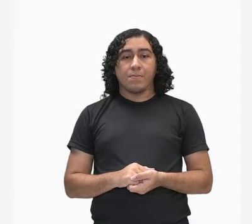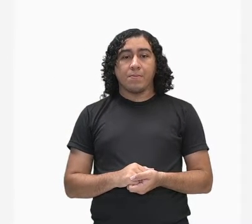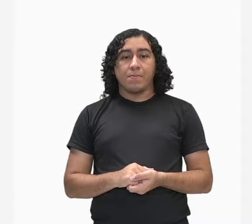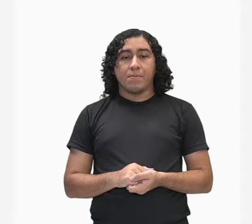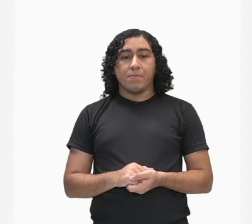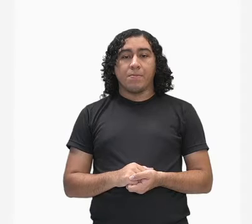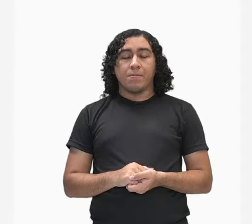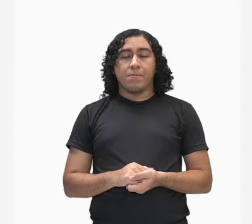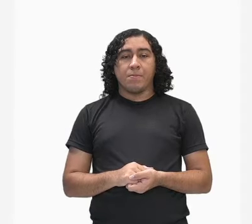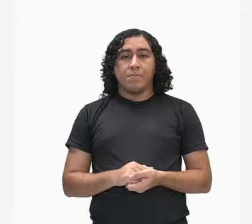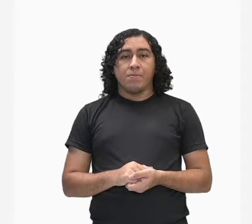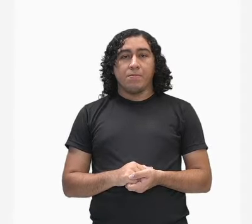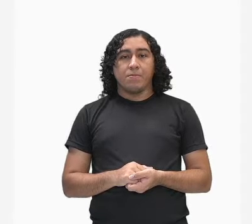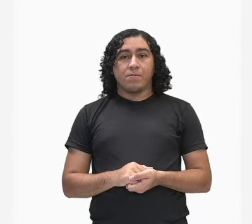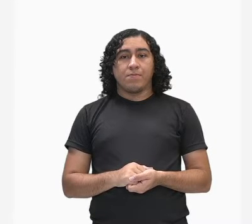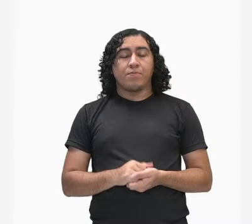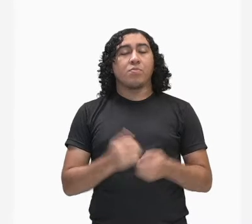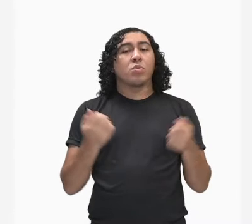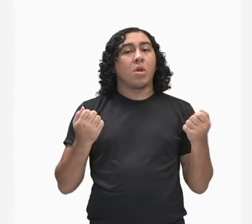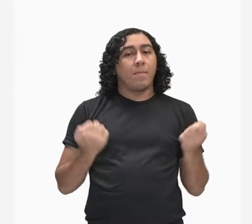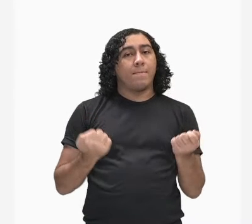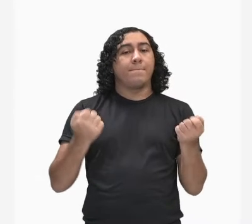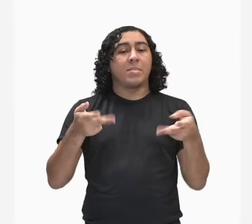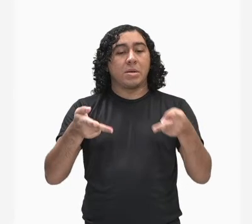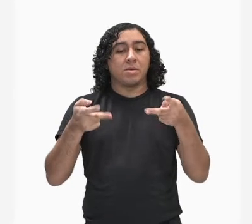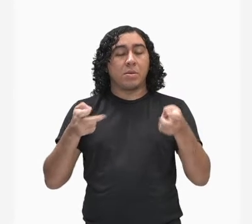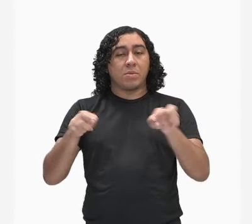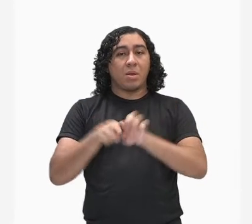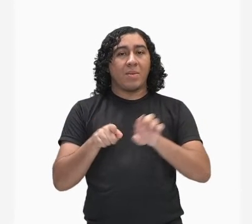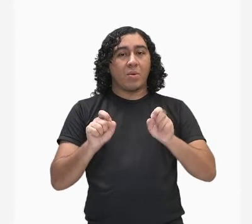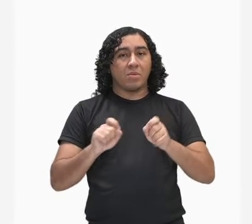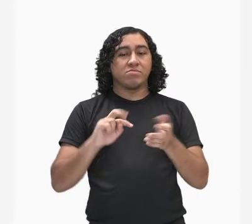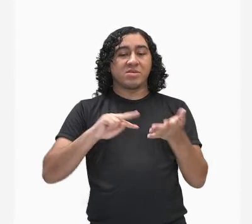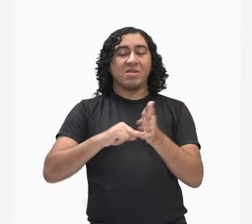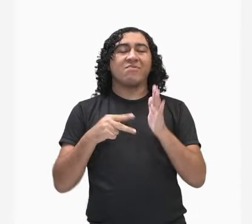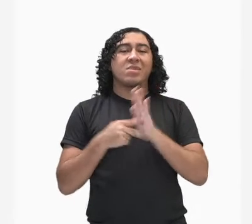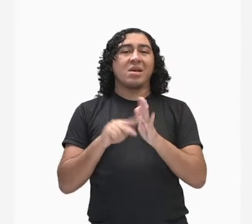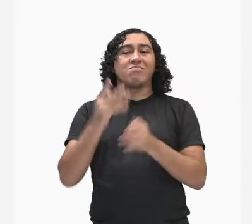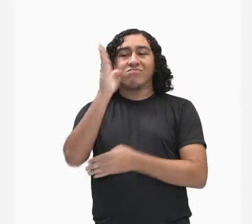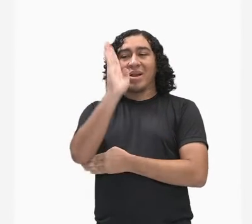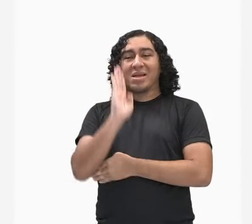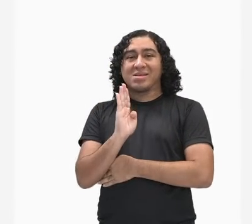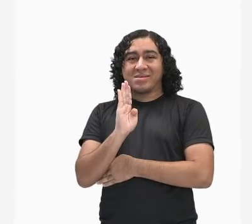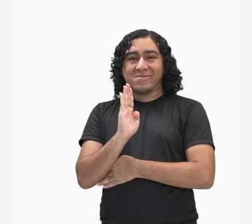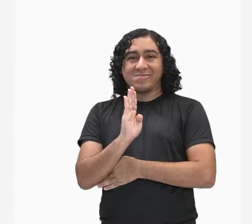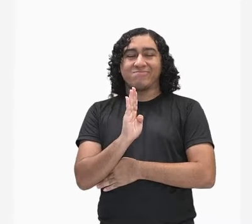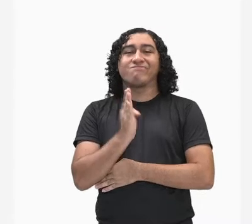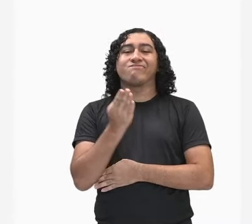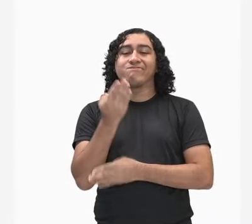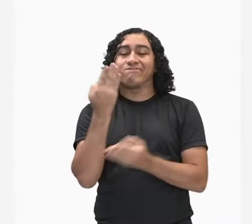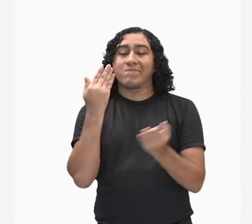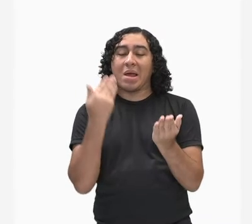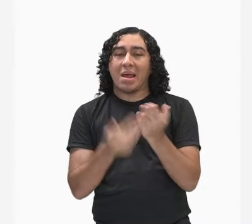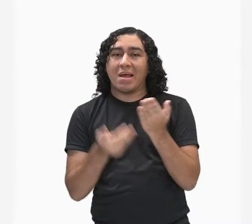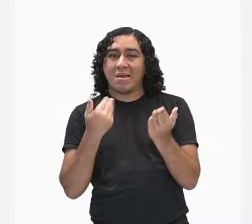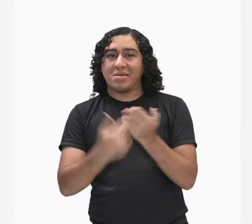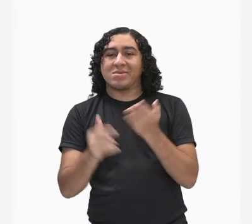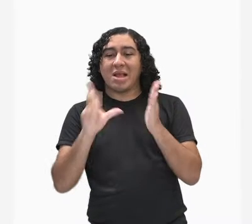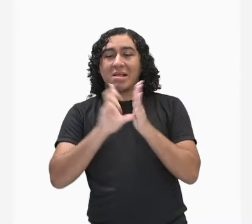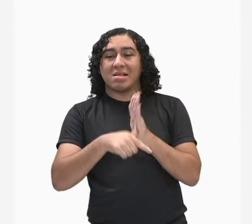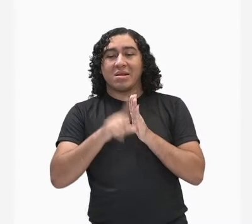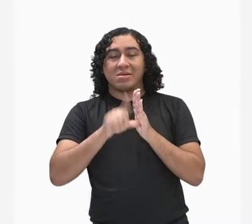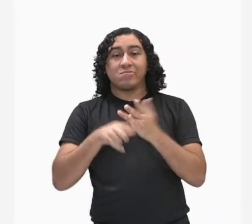é um processo de atraso, né? É um atraso para o país, porque preservar